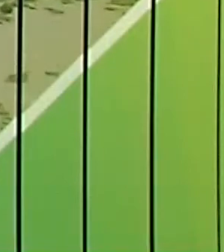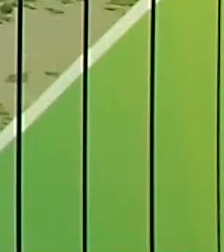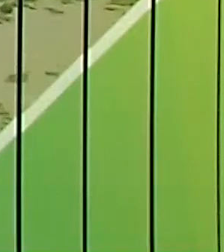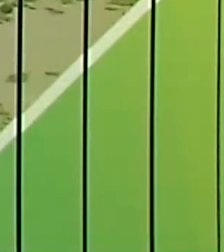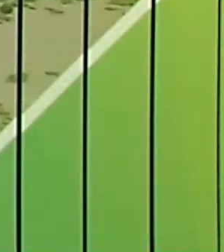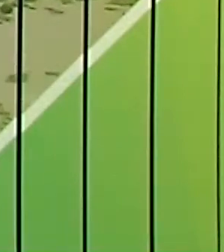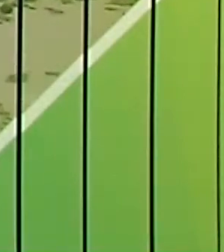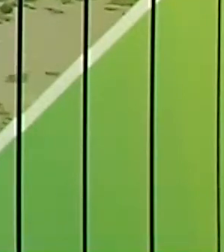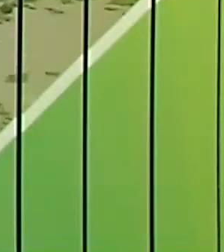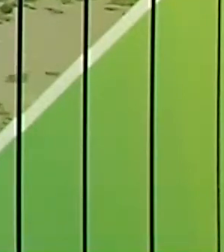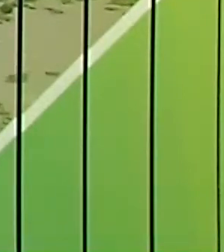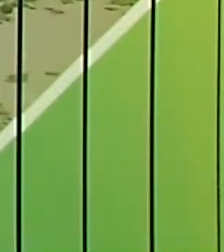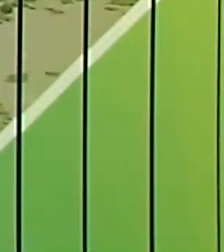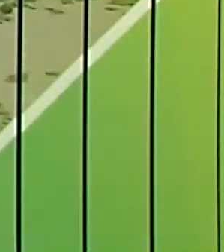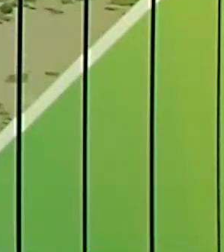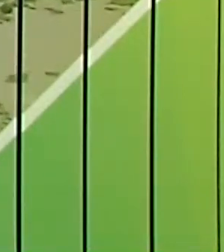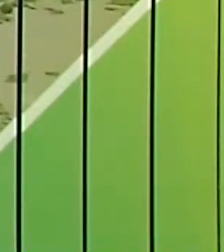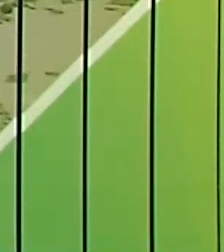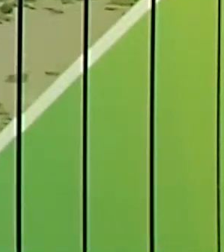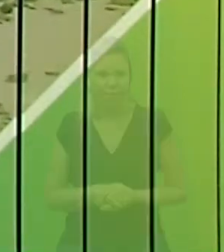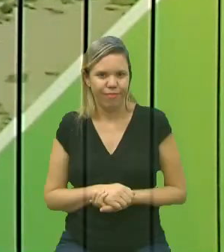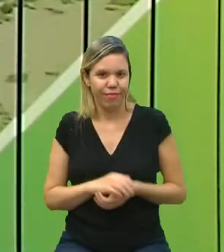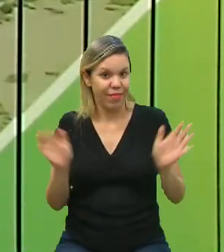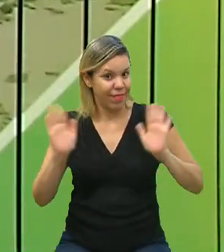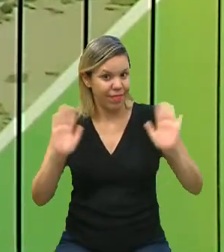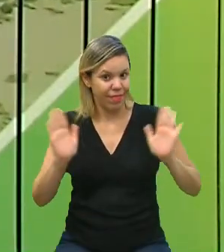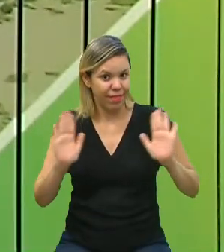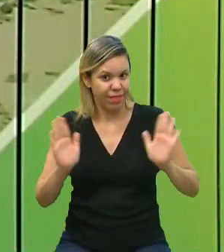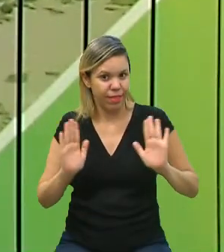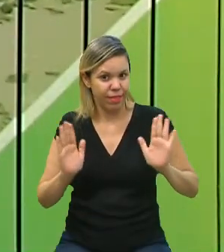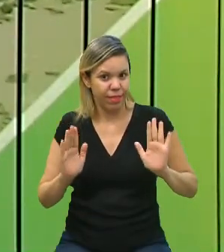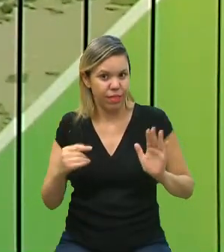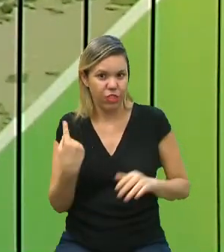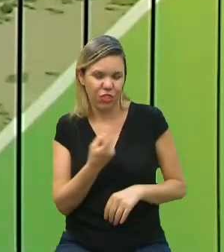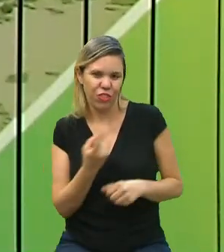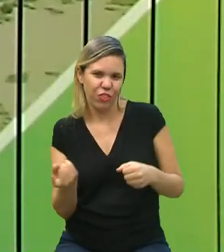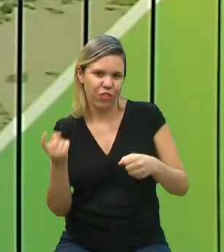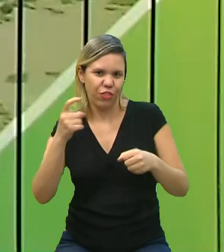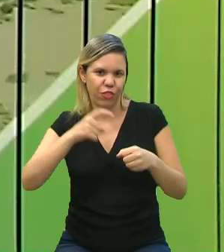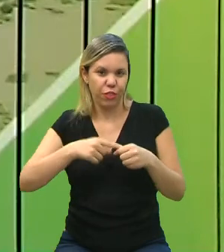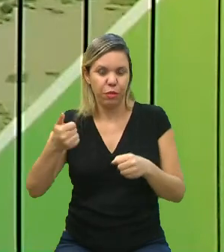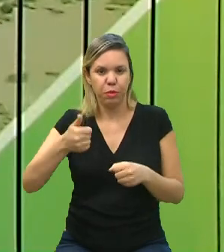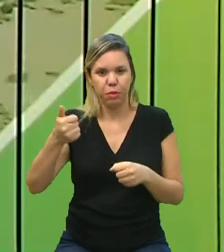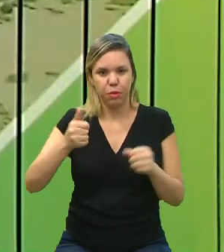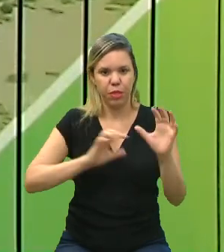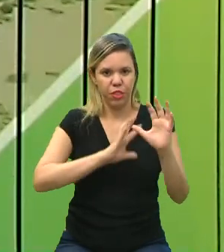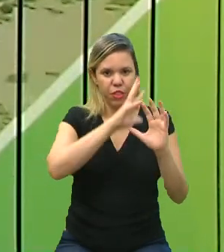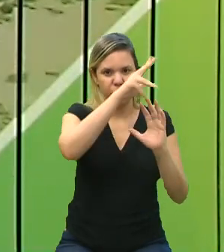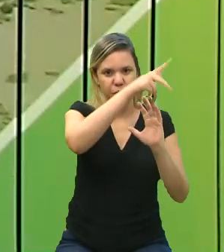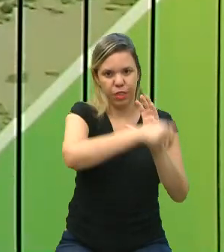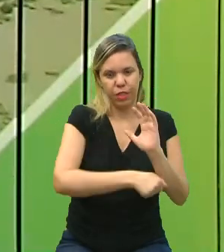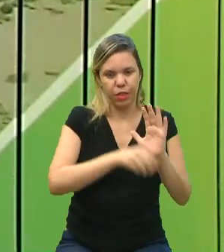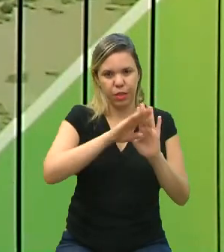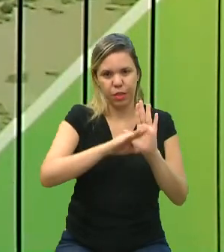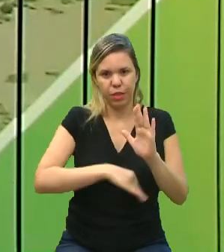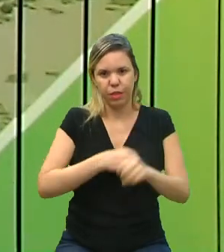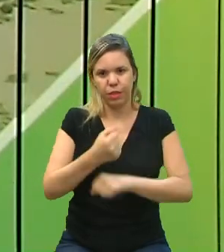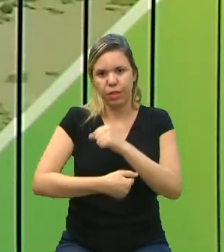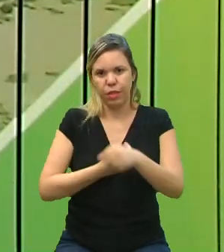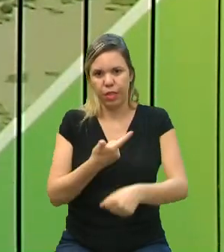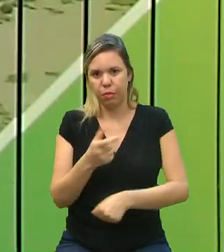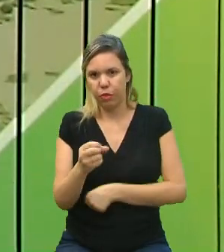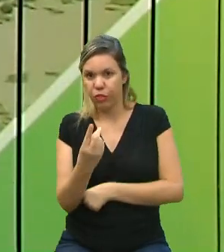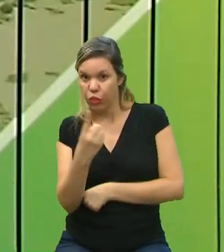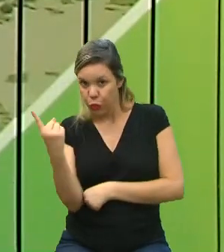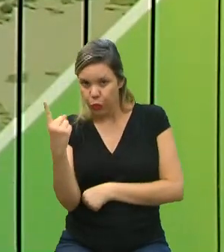Olá, a gente está de volta com o primeiro Giro Ambiental de 2021. E esta semana foi divulgada a notícia do encontro